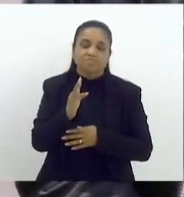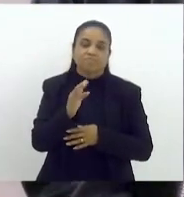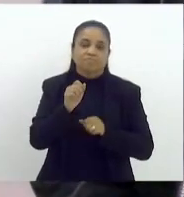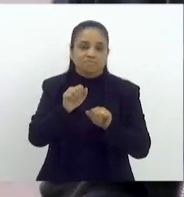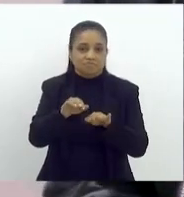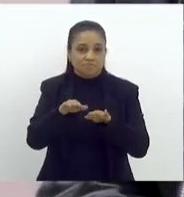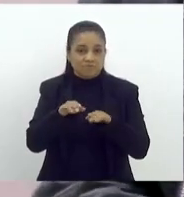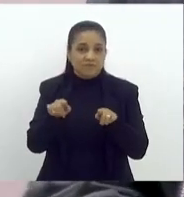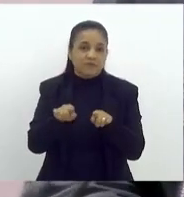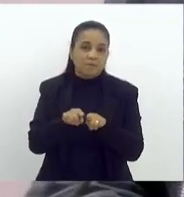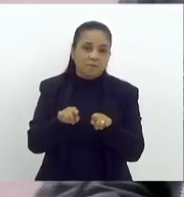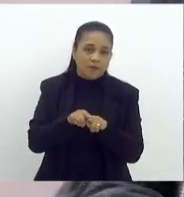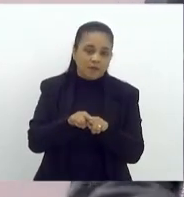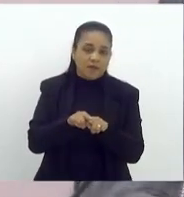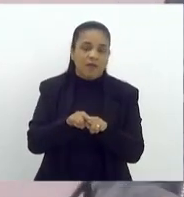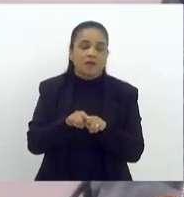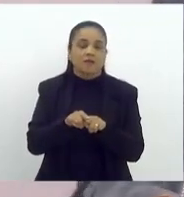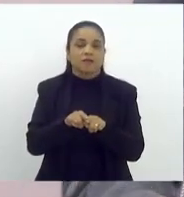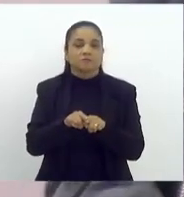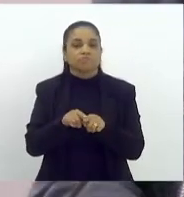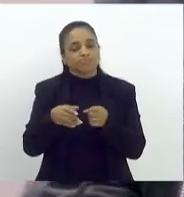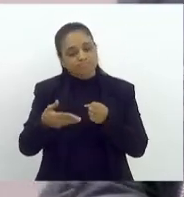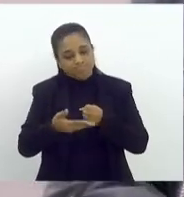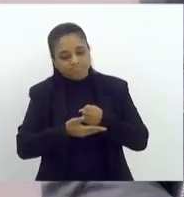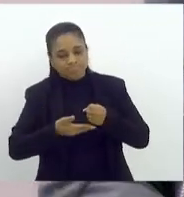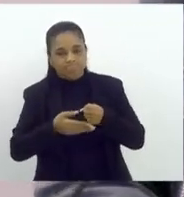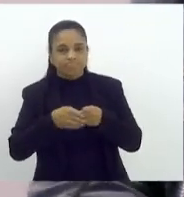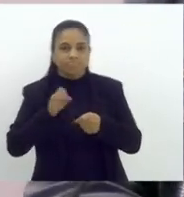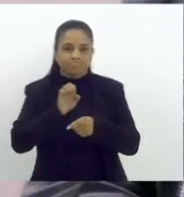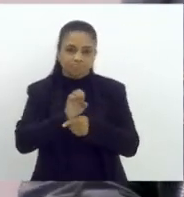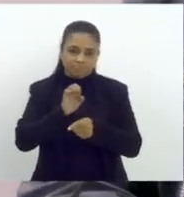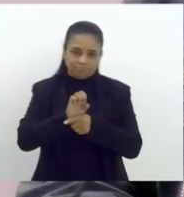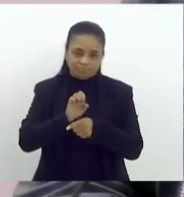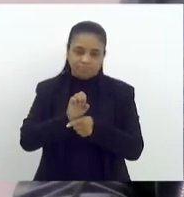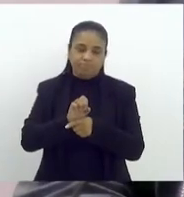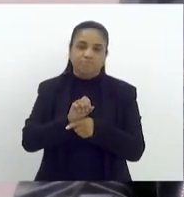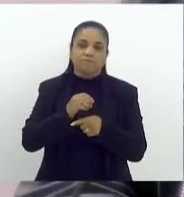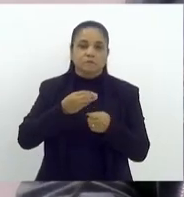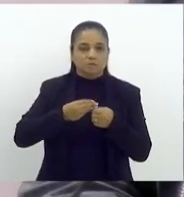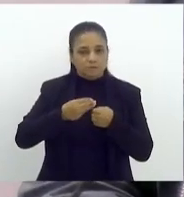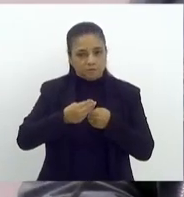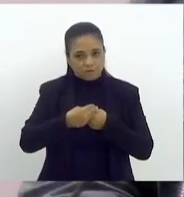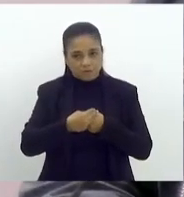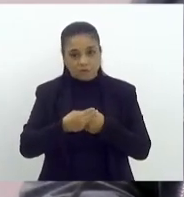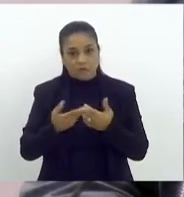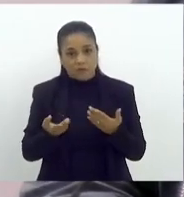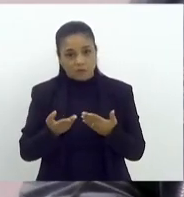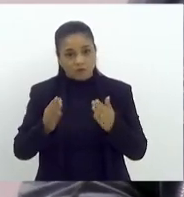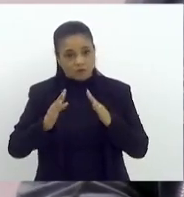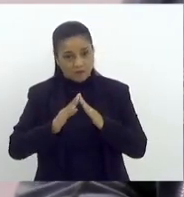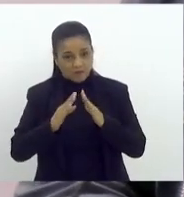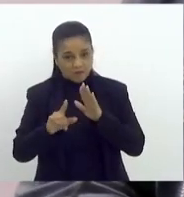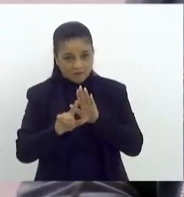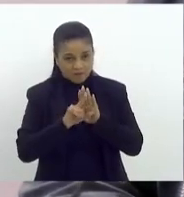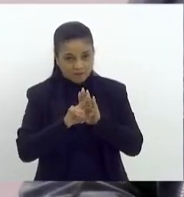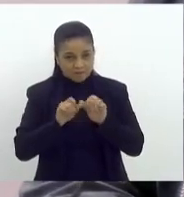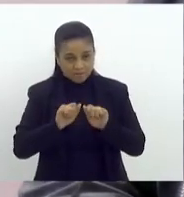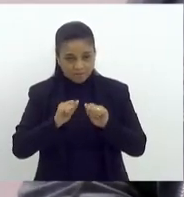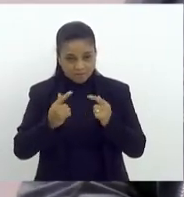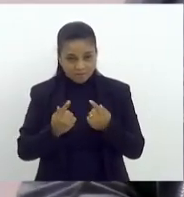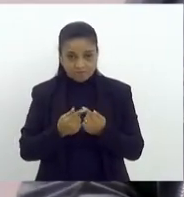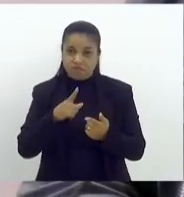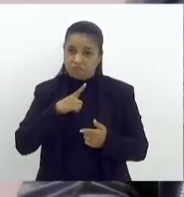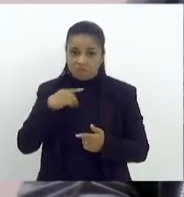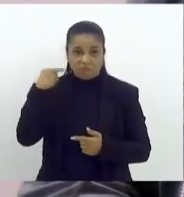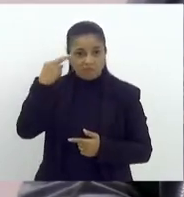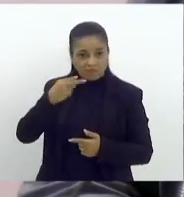Mas vem também fundando nos estados e municípios inclusive hoje aqui na casa ainda não me confirmaram que mas acho que a gente tem até